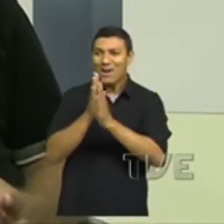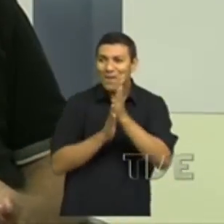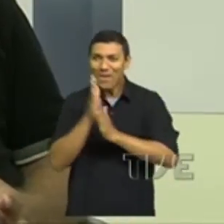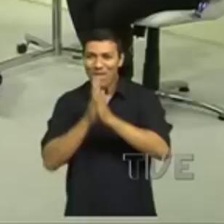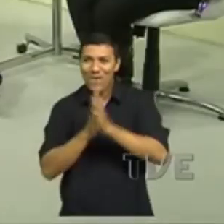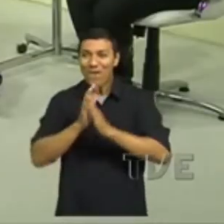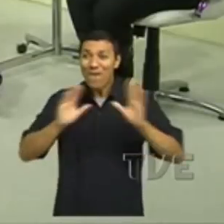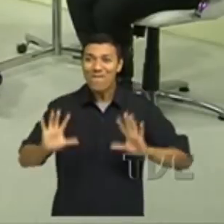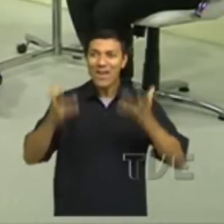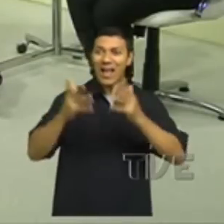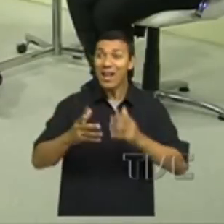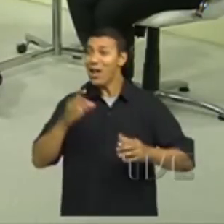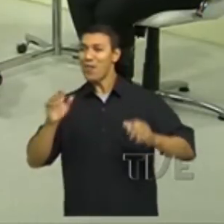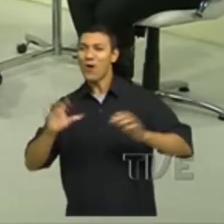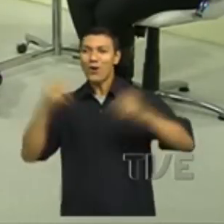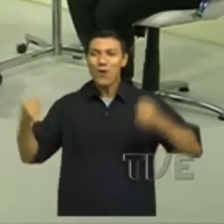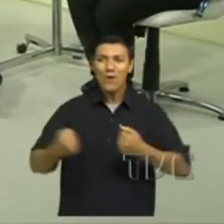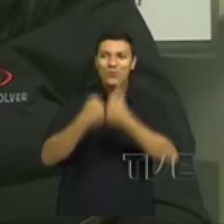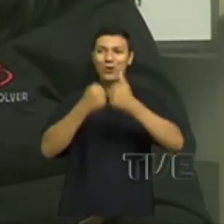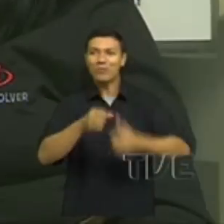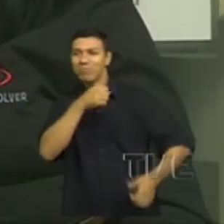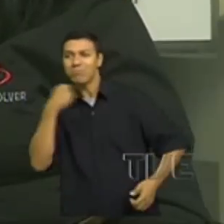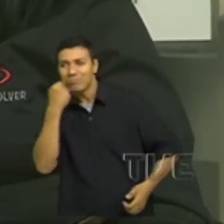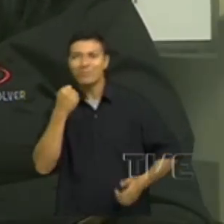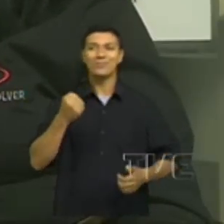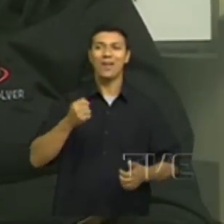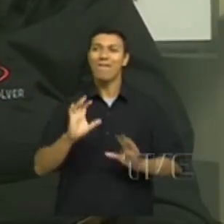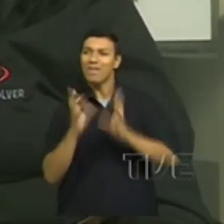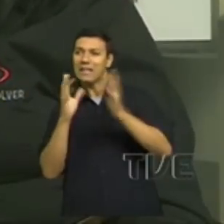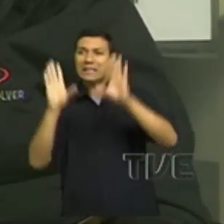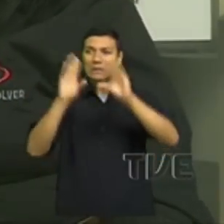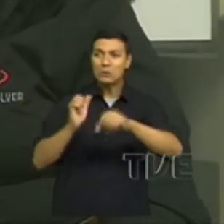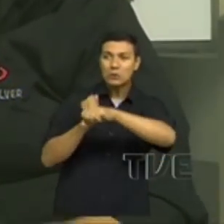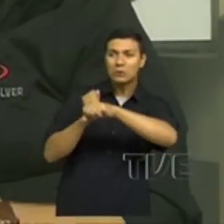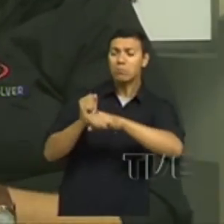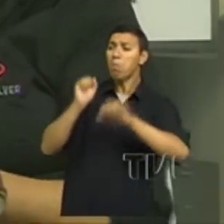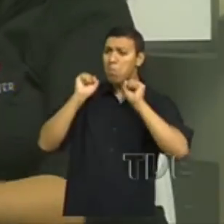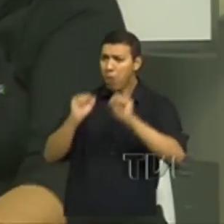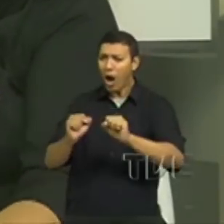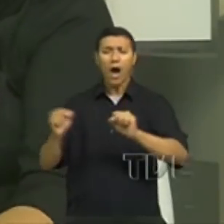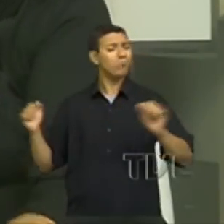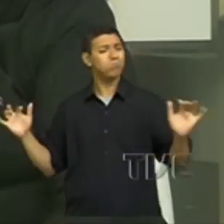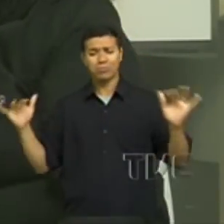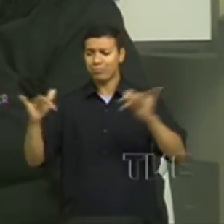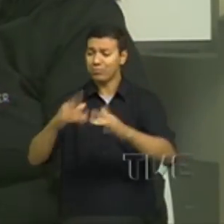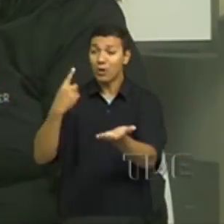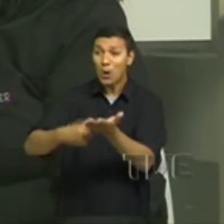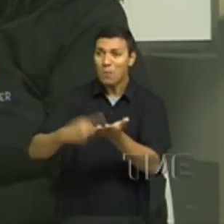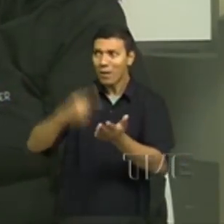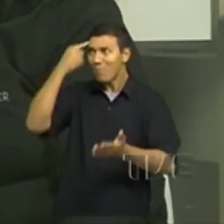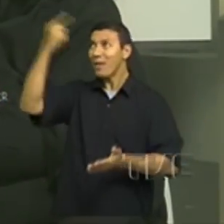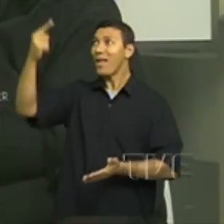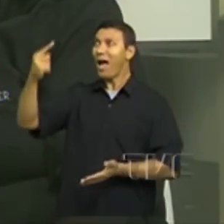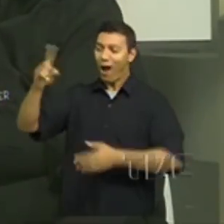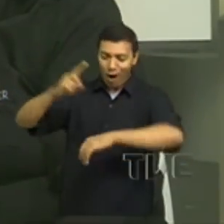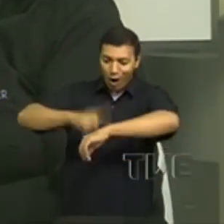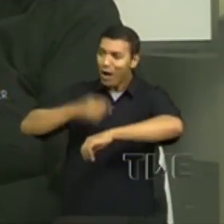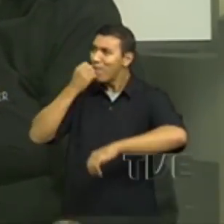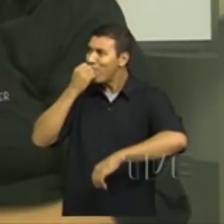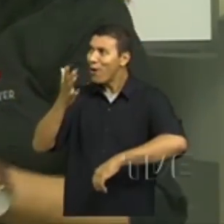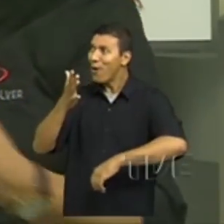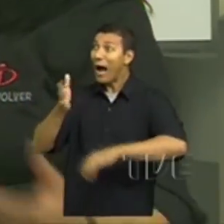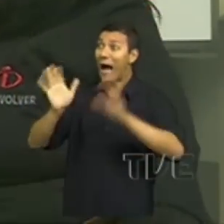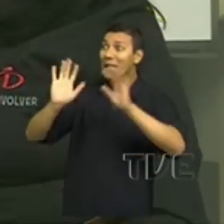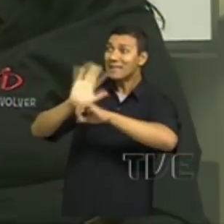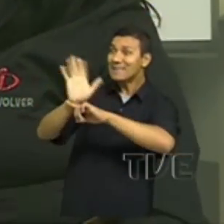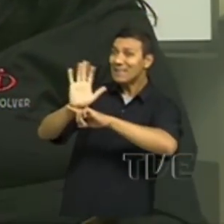Então, que todas as pessoas têm por hábito fazer, né? Então, bom, assista o festival de cinema